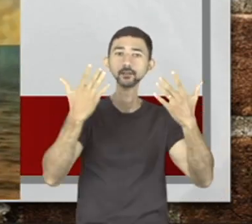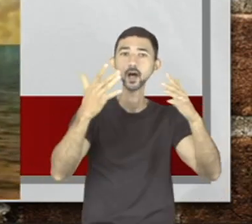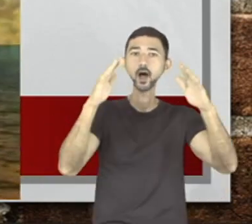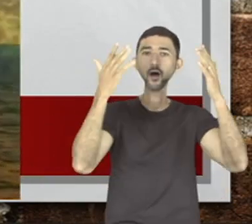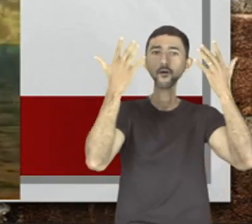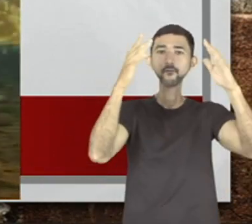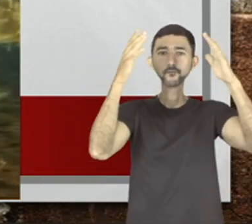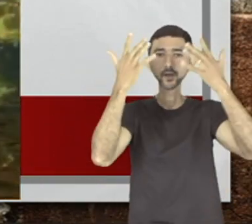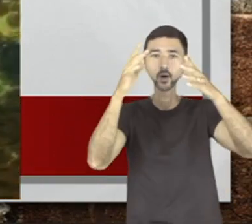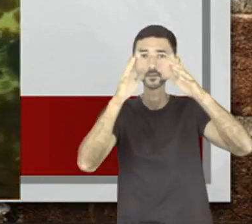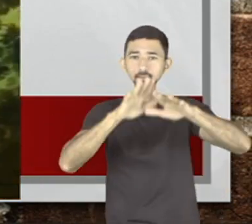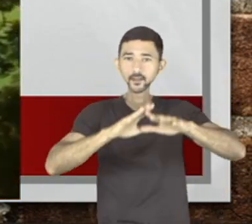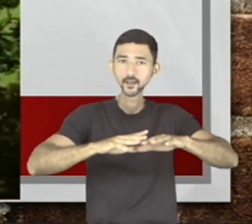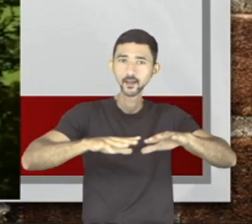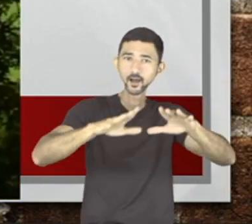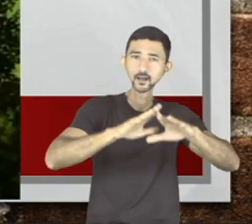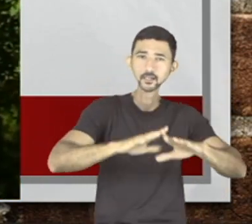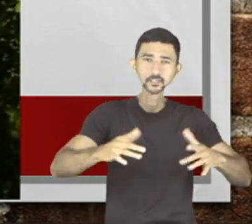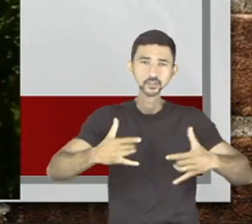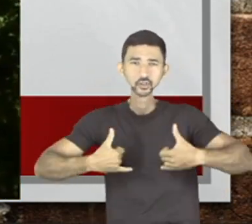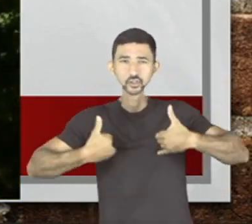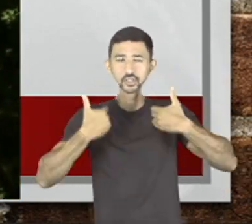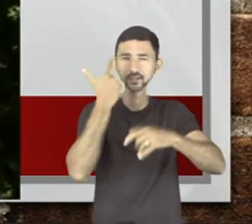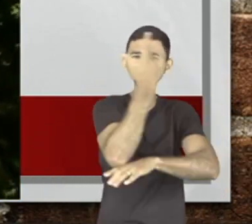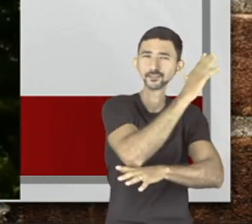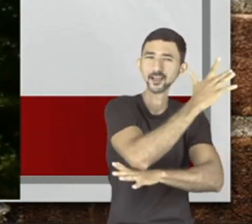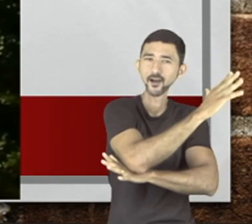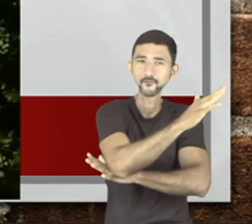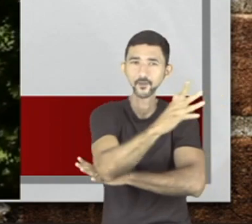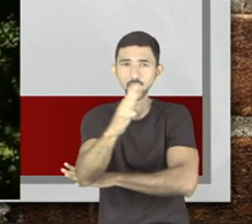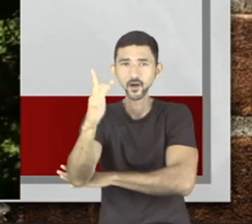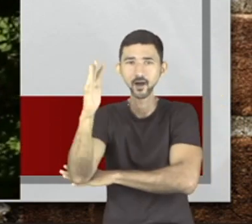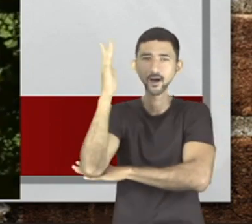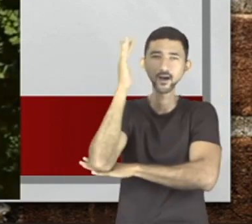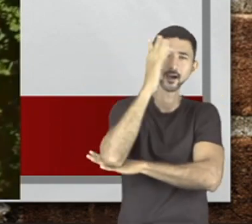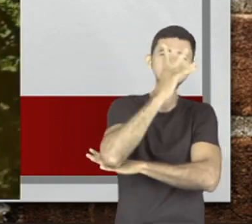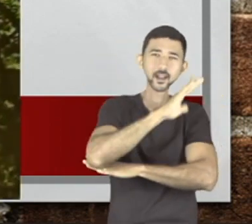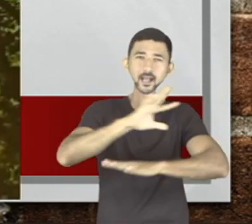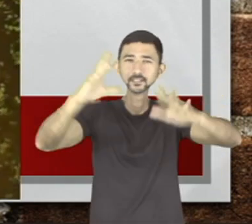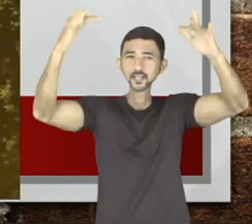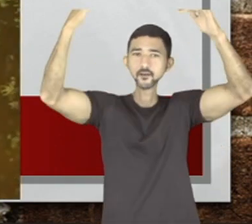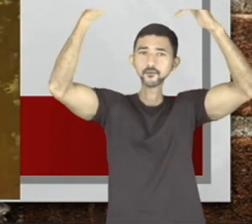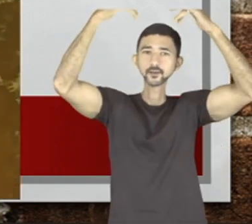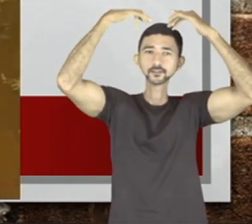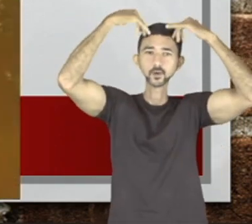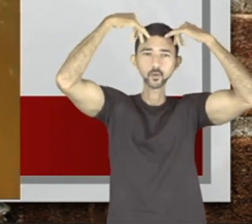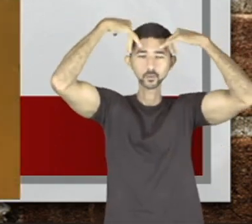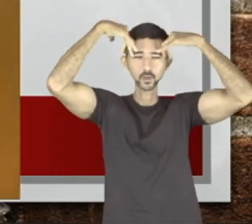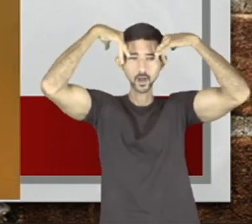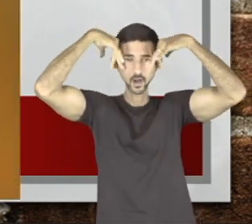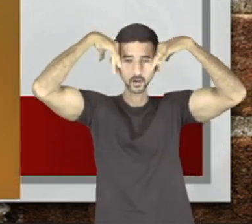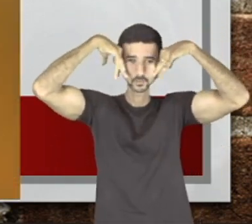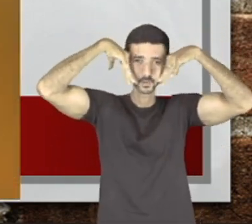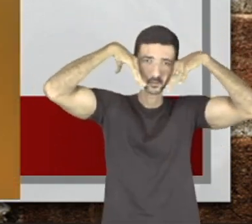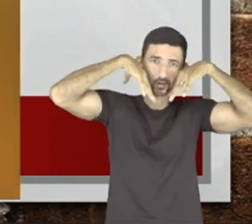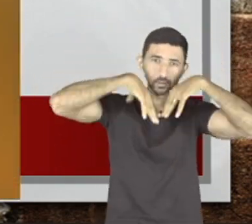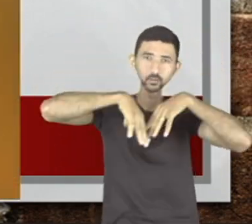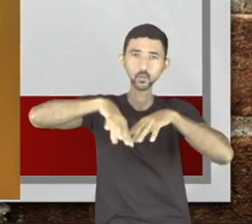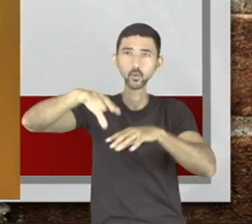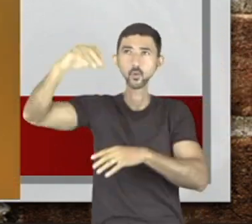Salve, ó terra de ricas florestas, fecundadas ao sol